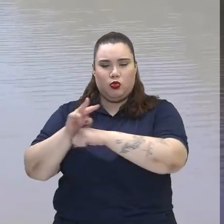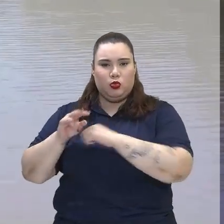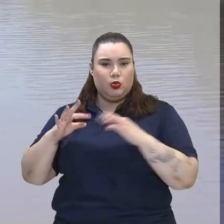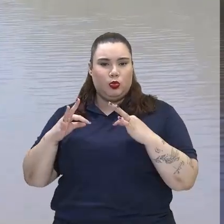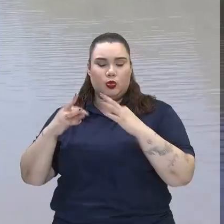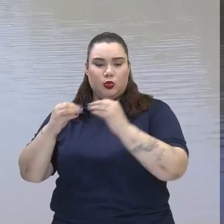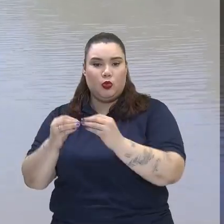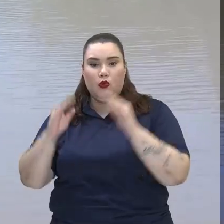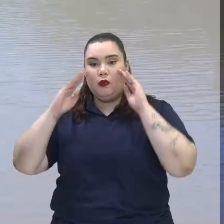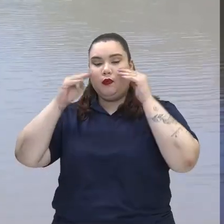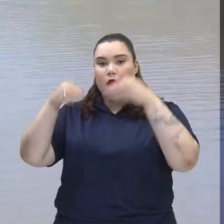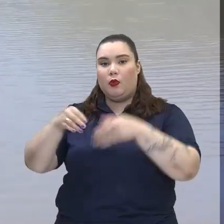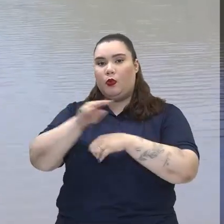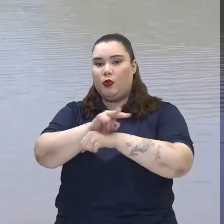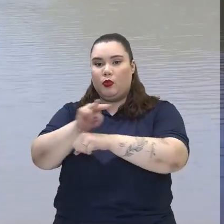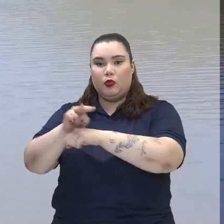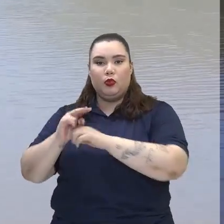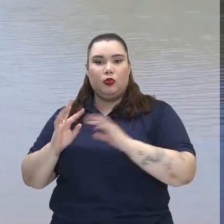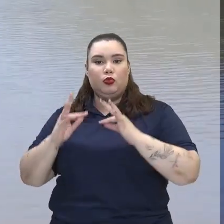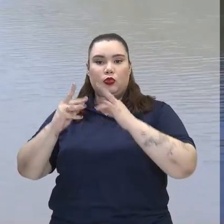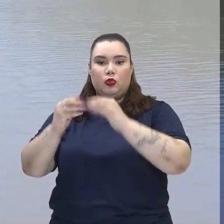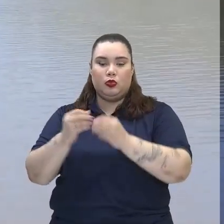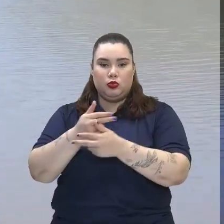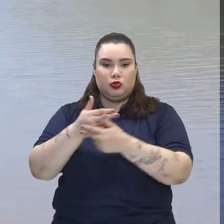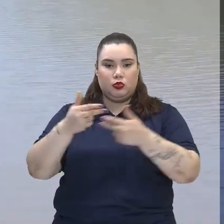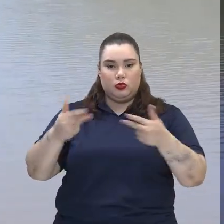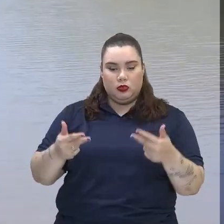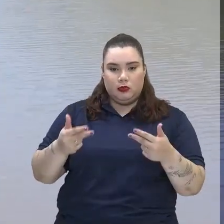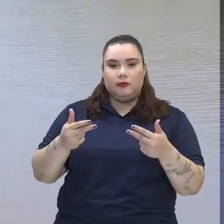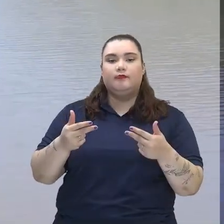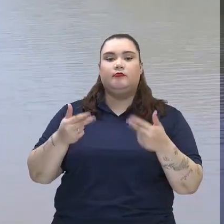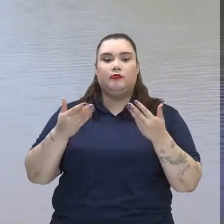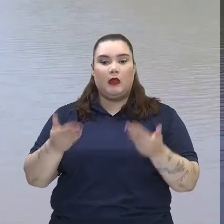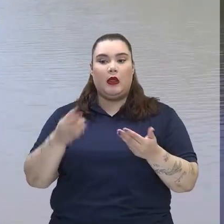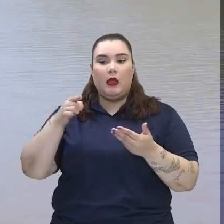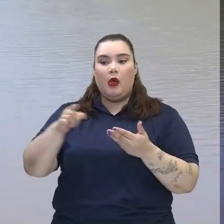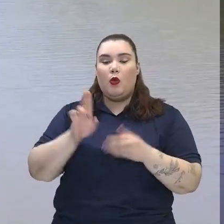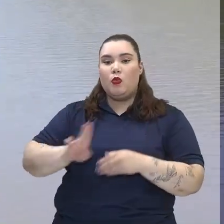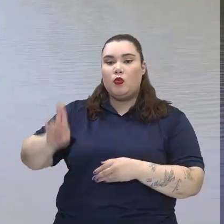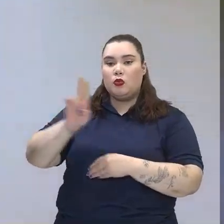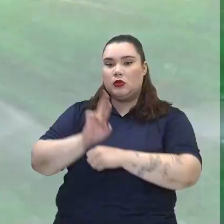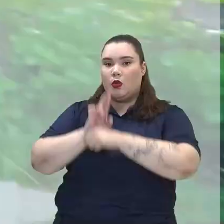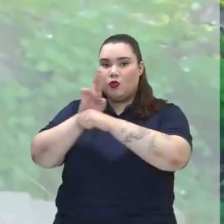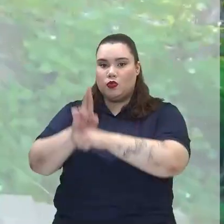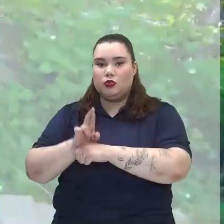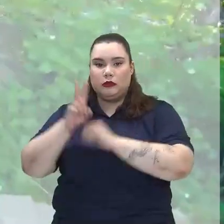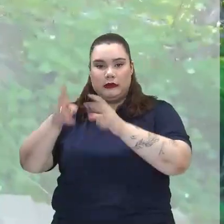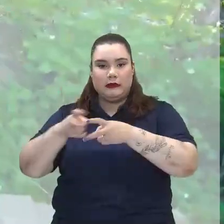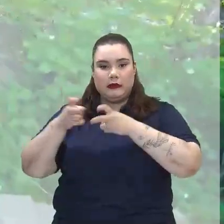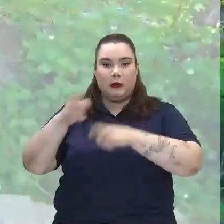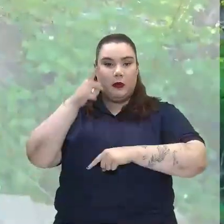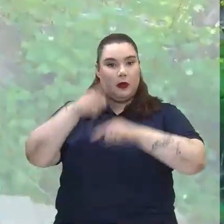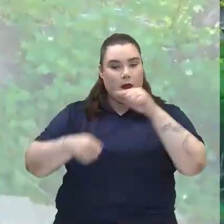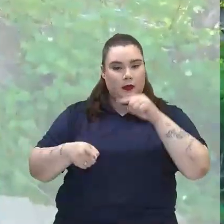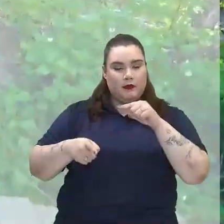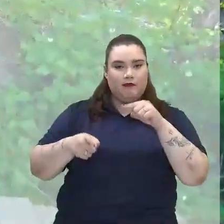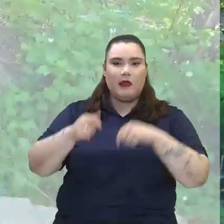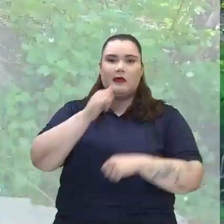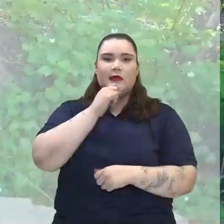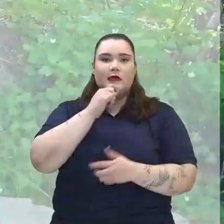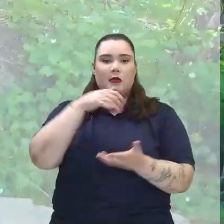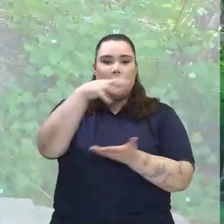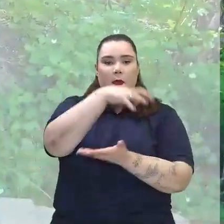o foco é preservar ao máximo, o acesso é limitado e o uso dos recursos proibido. Os parques